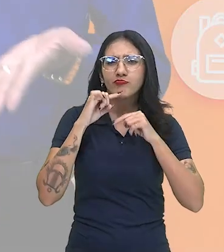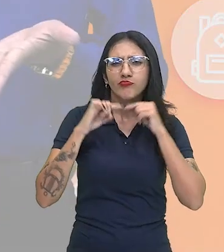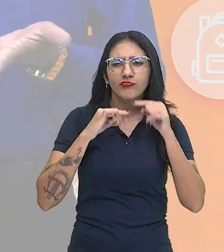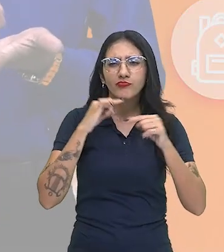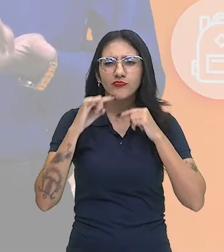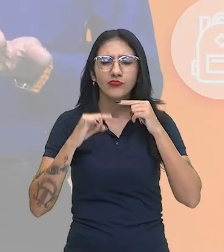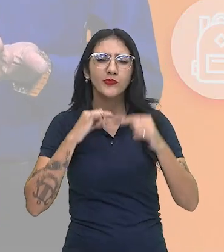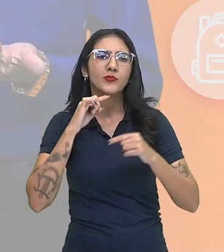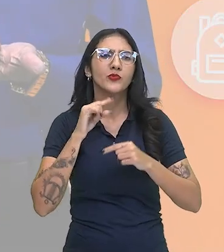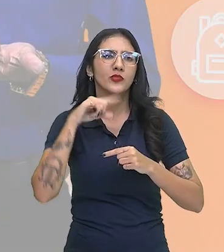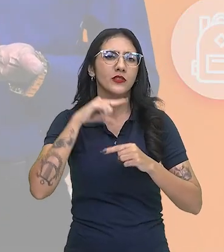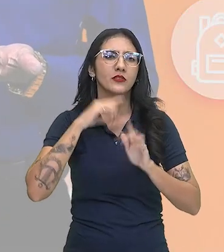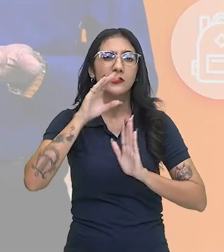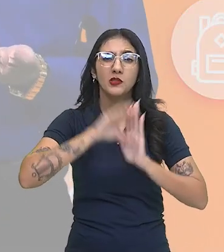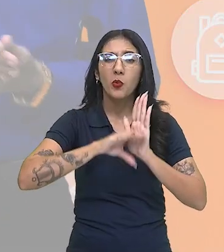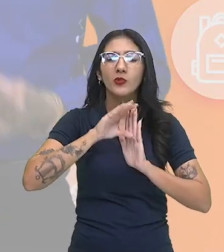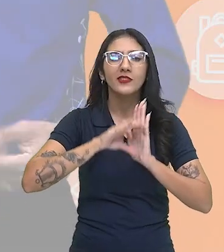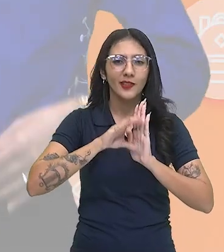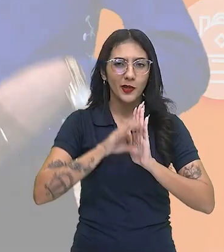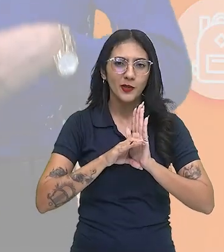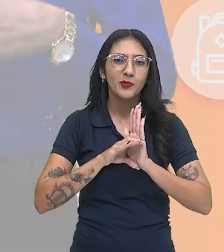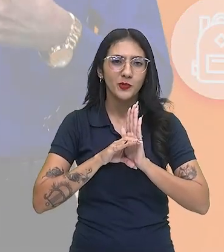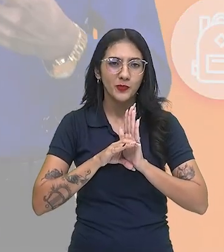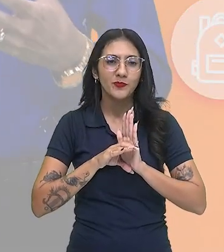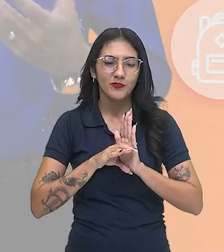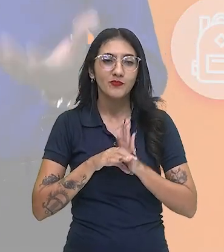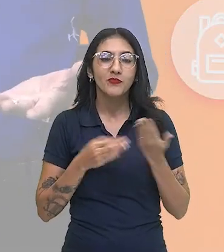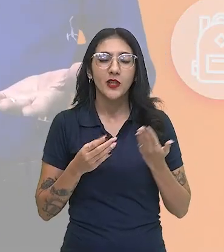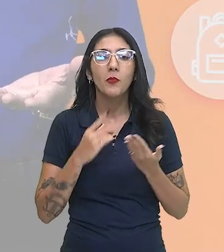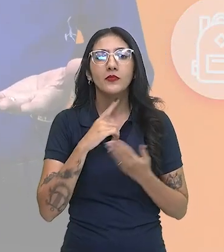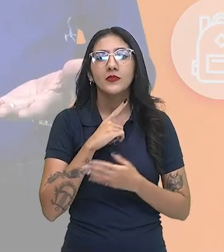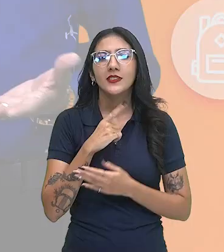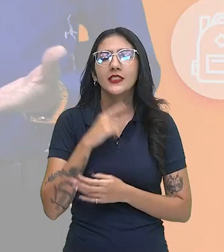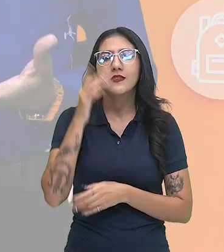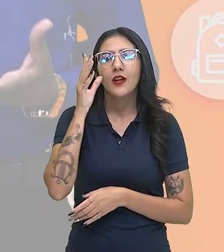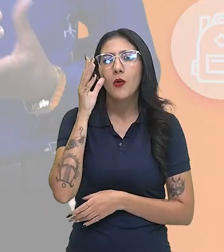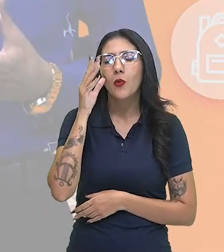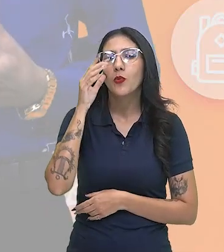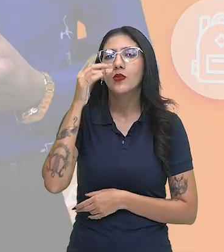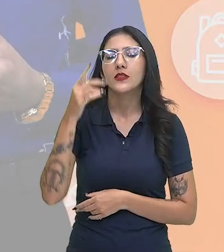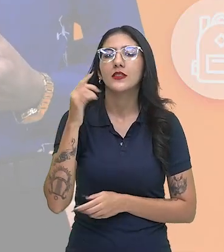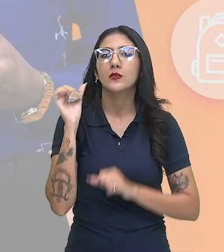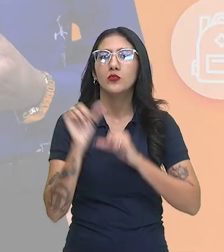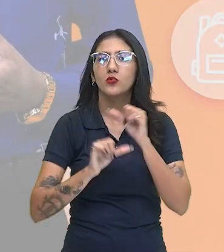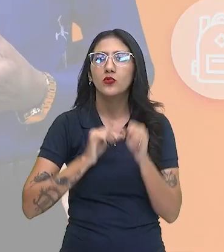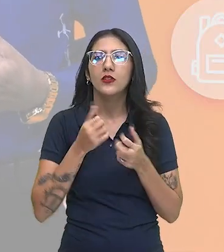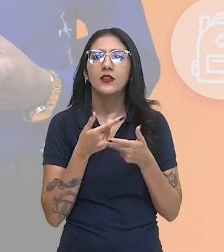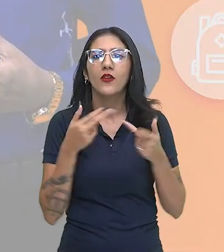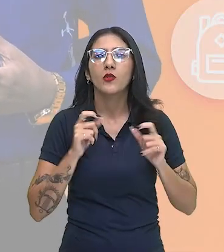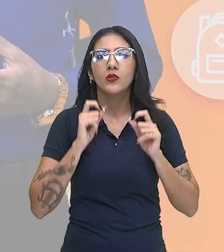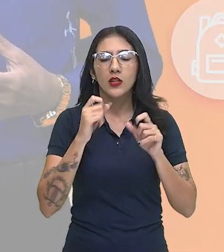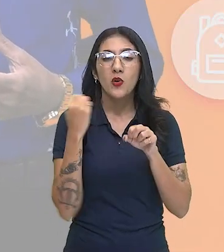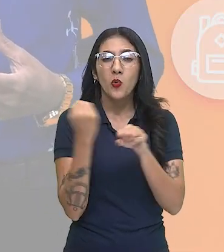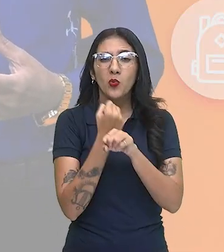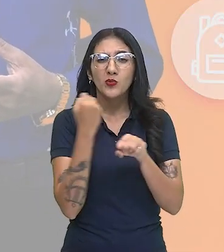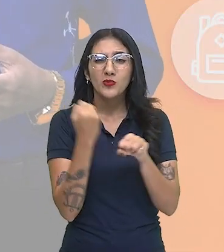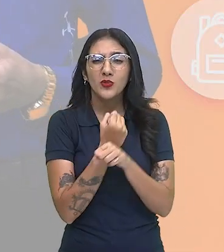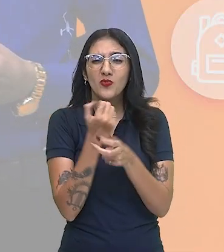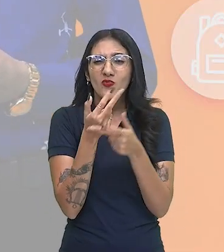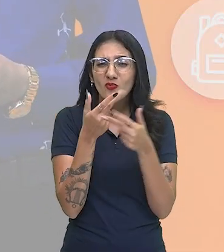conceito, principalmente, ocorreram questões como a construção de